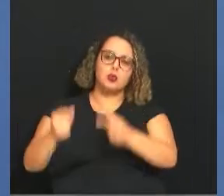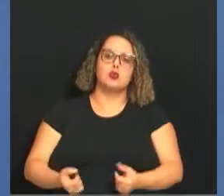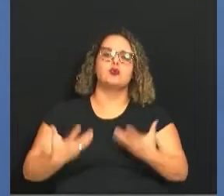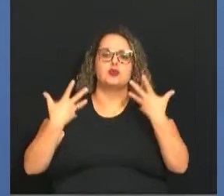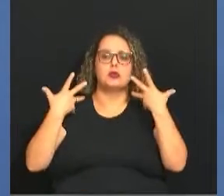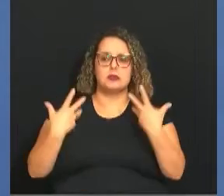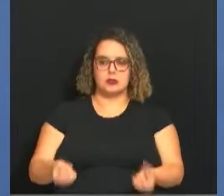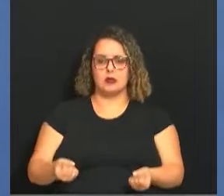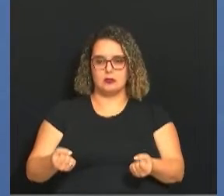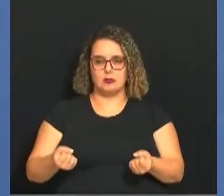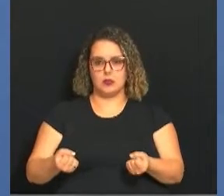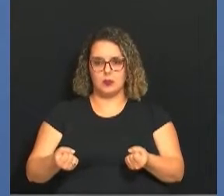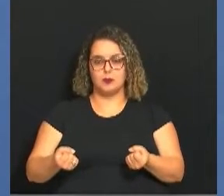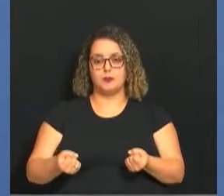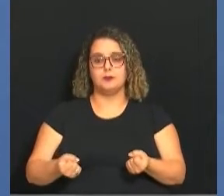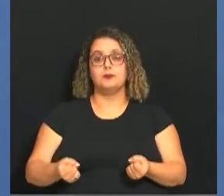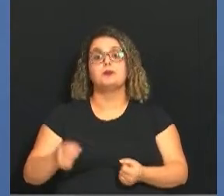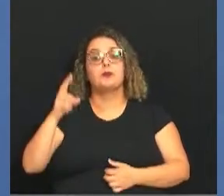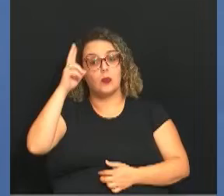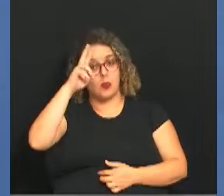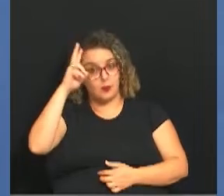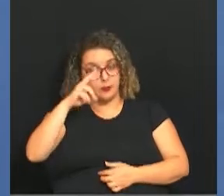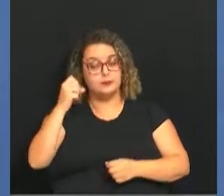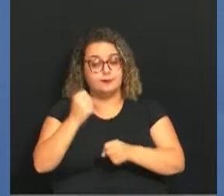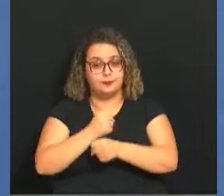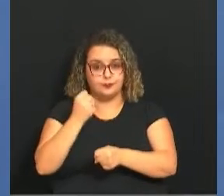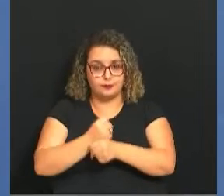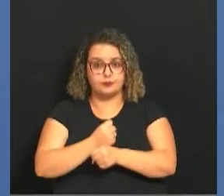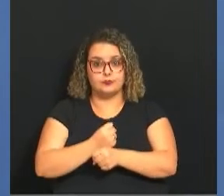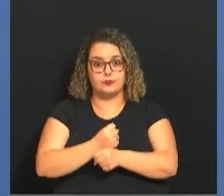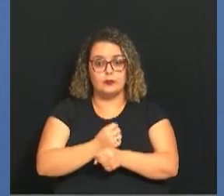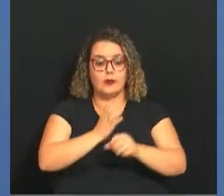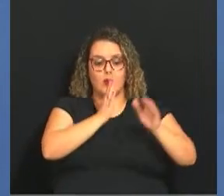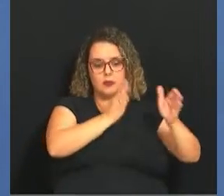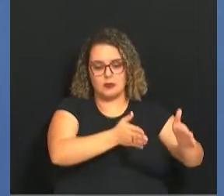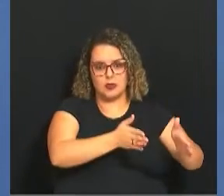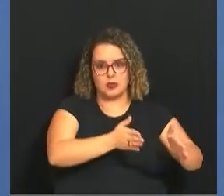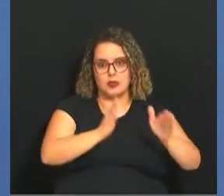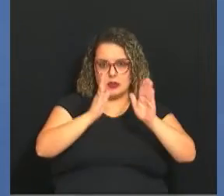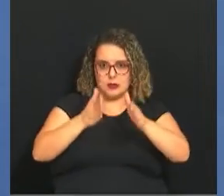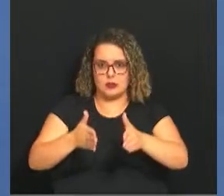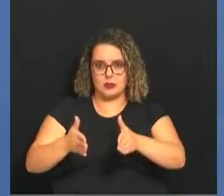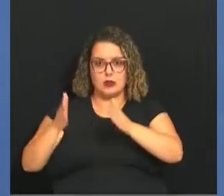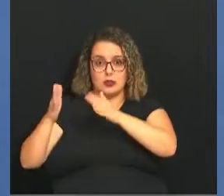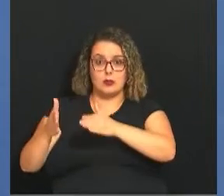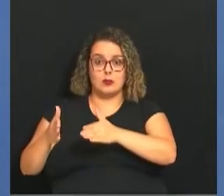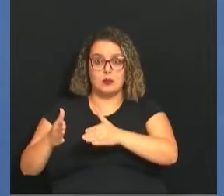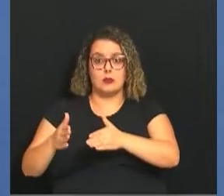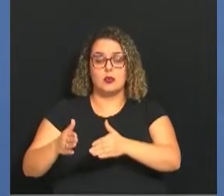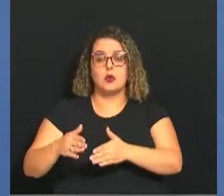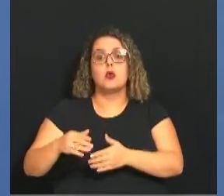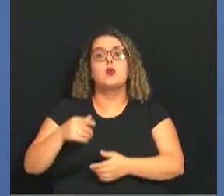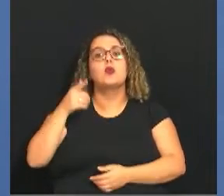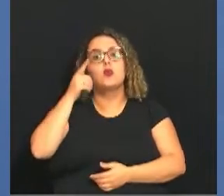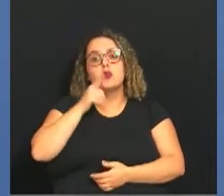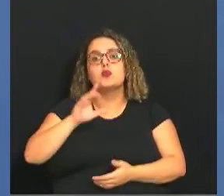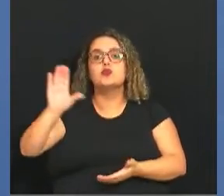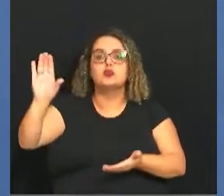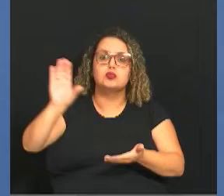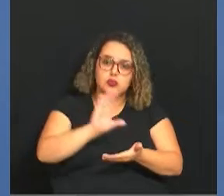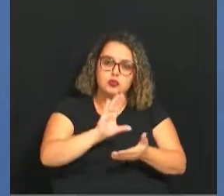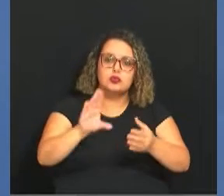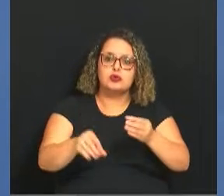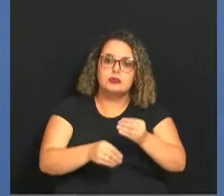O vereador lembrou que a obra será realizada em partes devido ao montante conseguido através de emenda